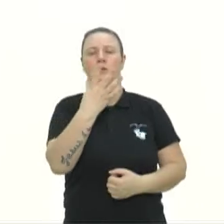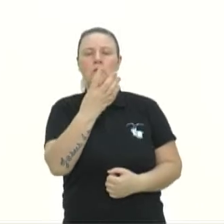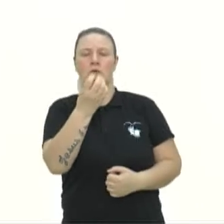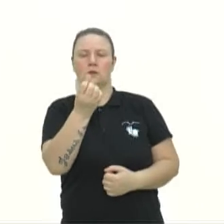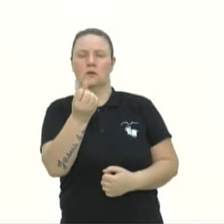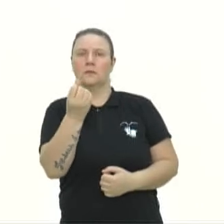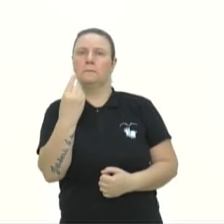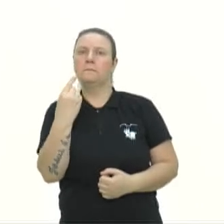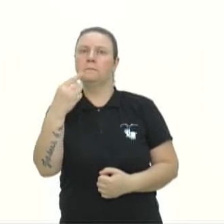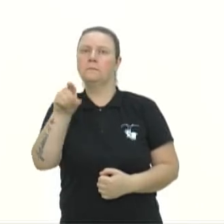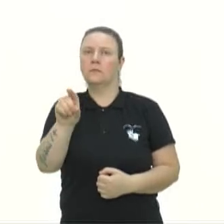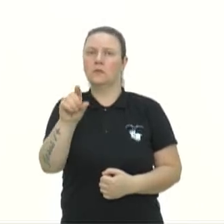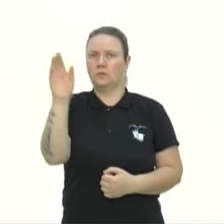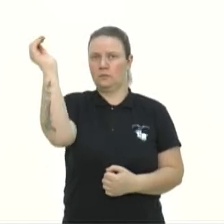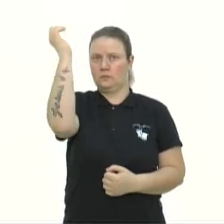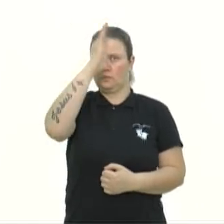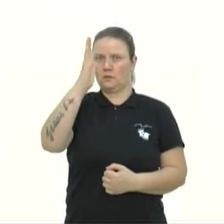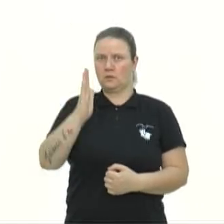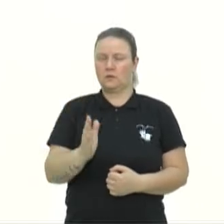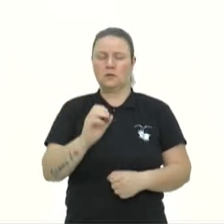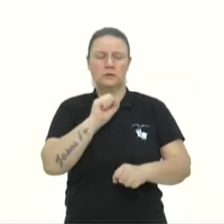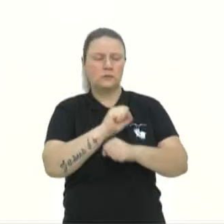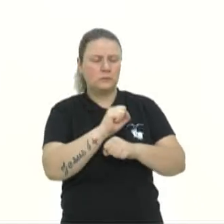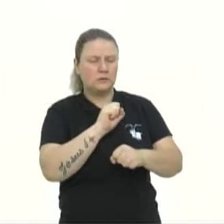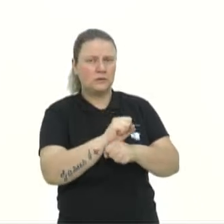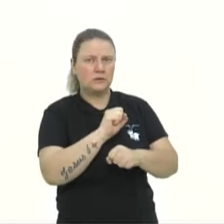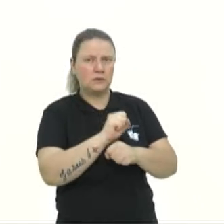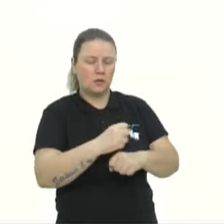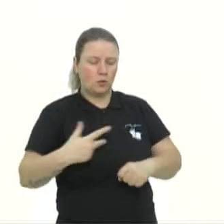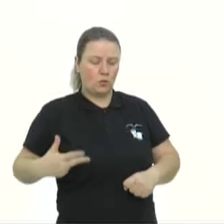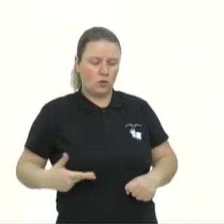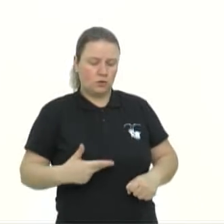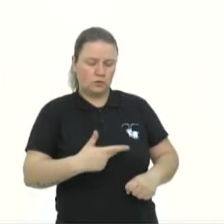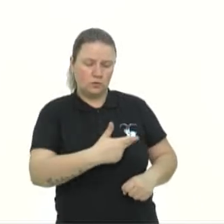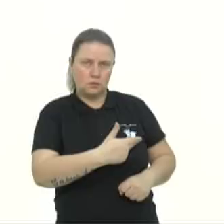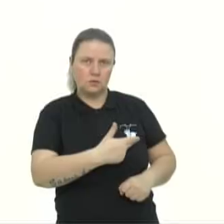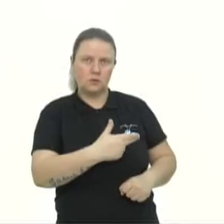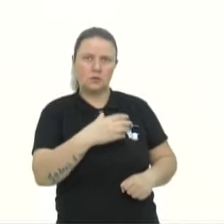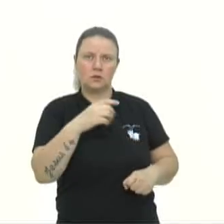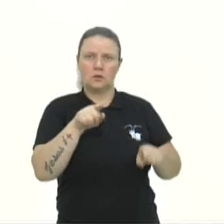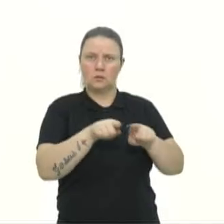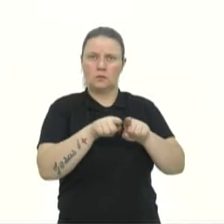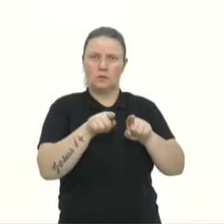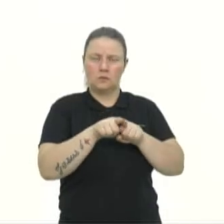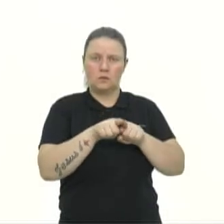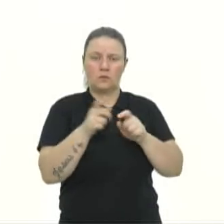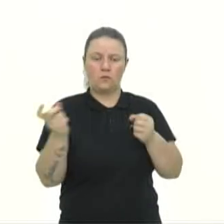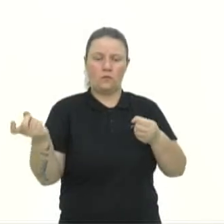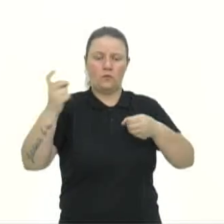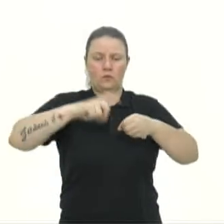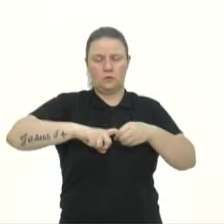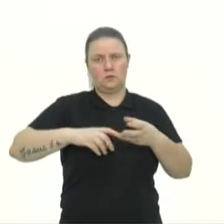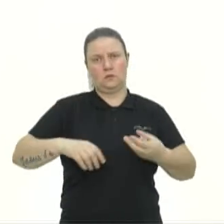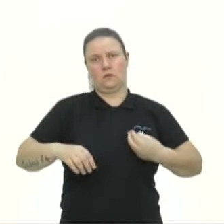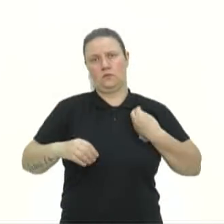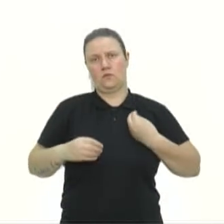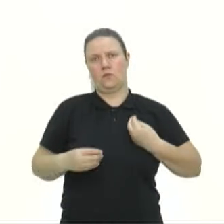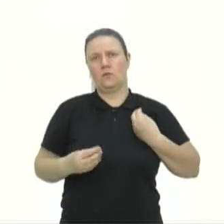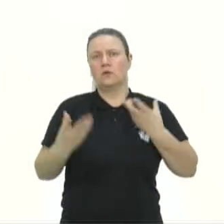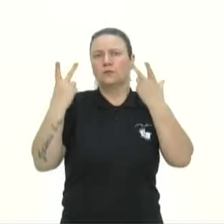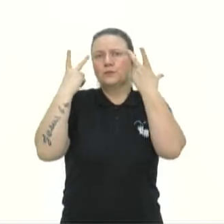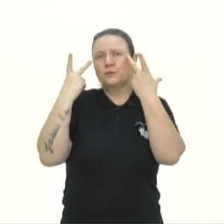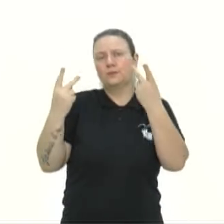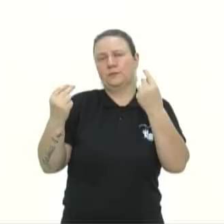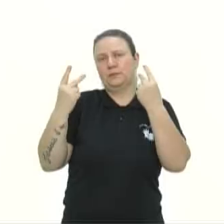mil brasileiros esperam a doação de órgãos e tecidos para voltarem a viver